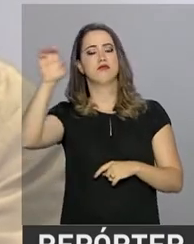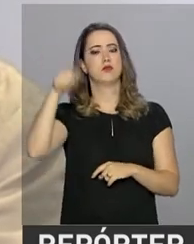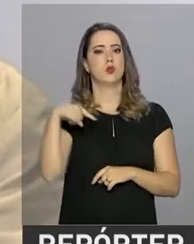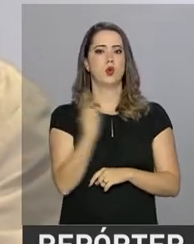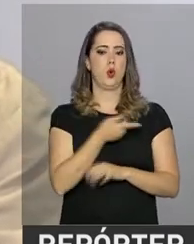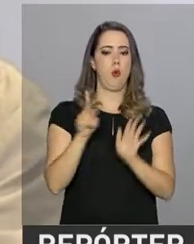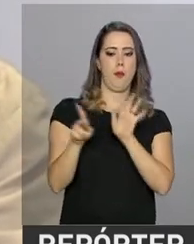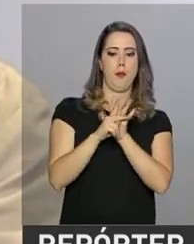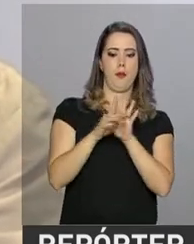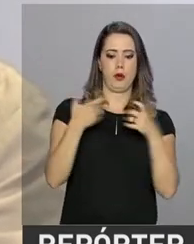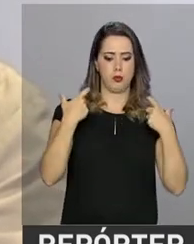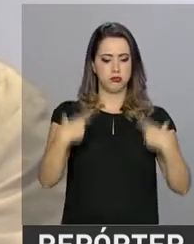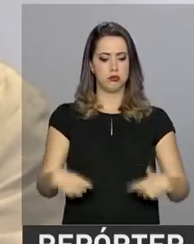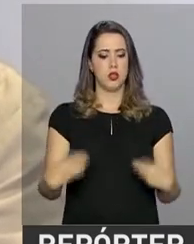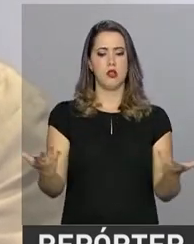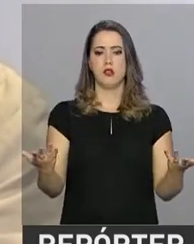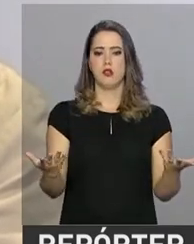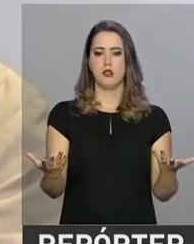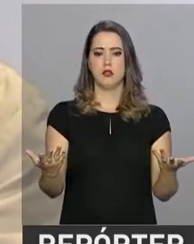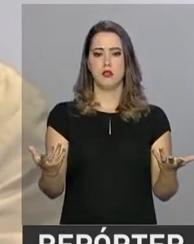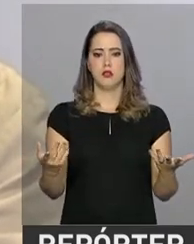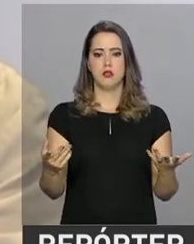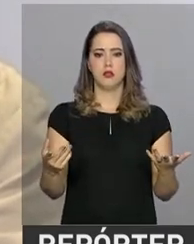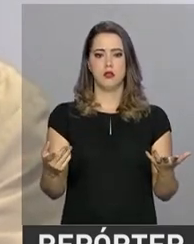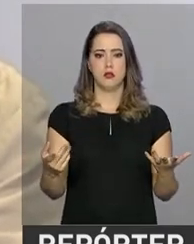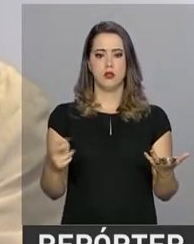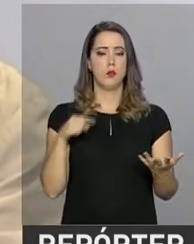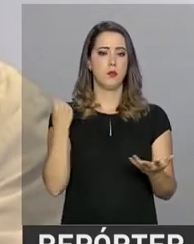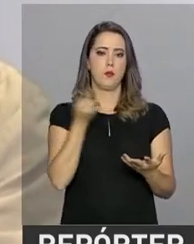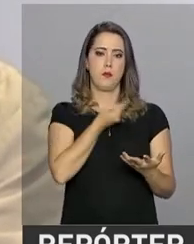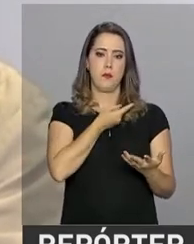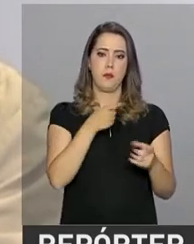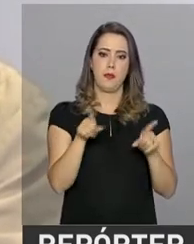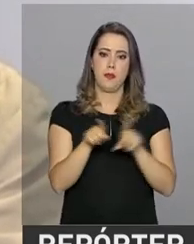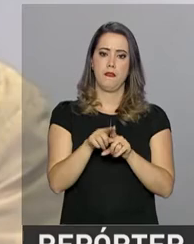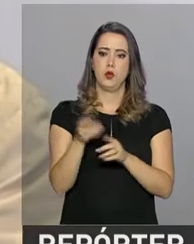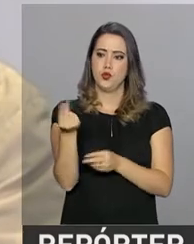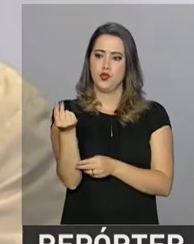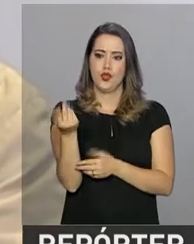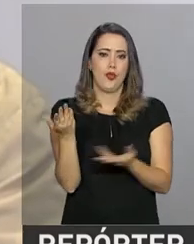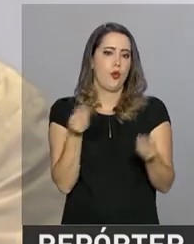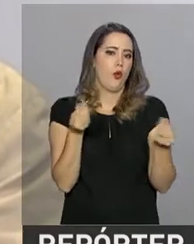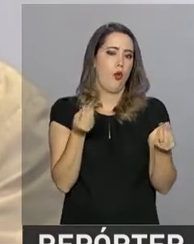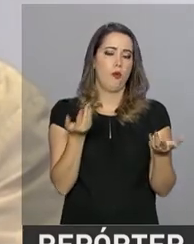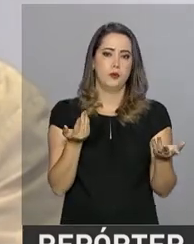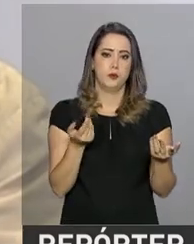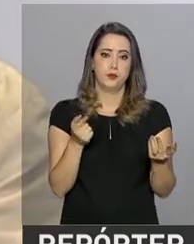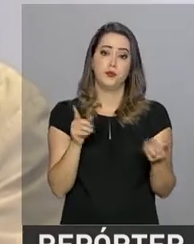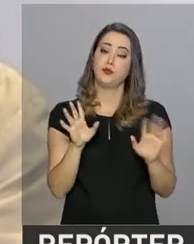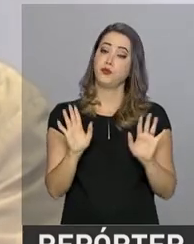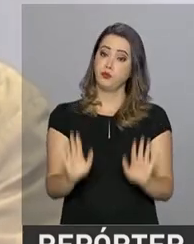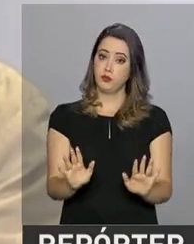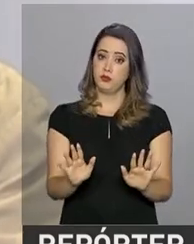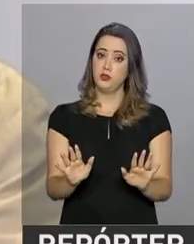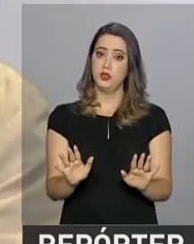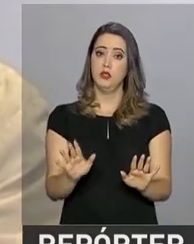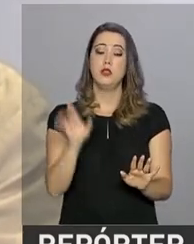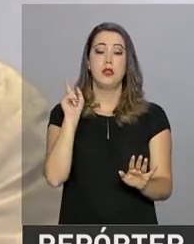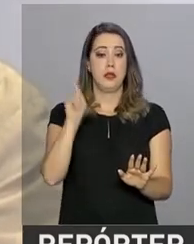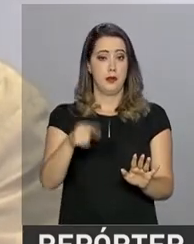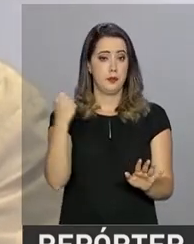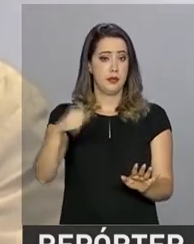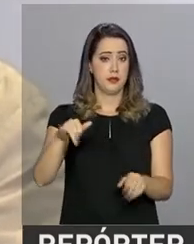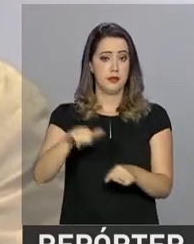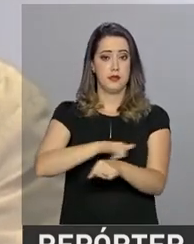nosso próprio corpo a nossas próprias pernas com os nossos próprios recursos estratégias estratégias precisam